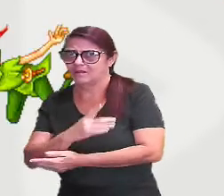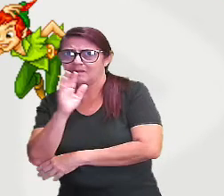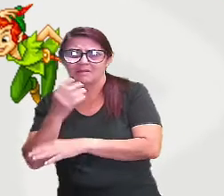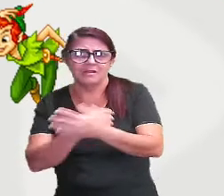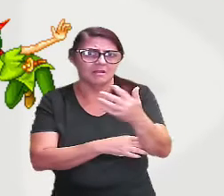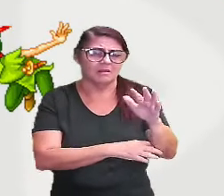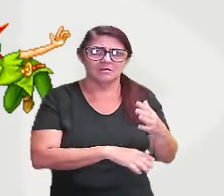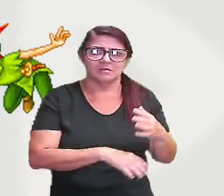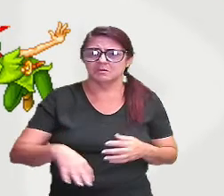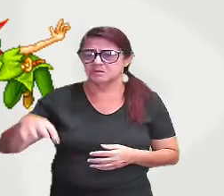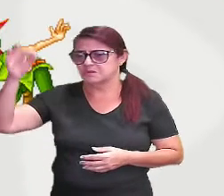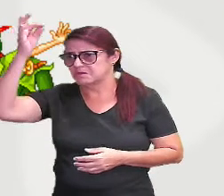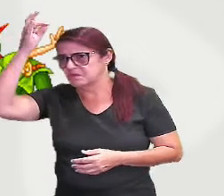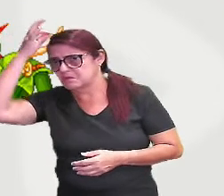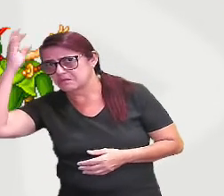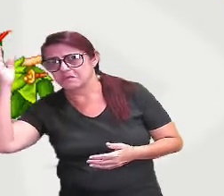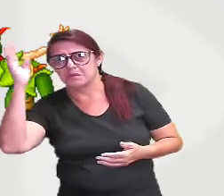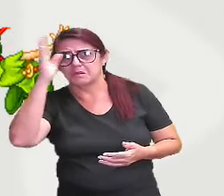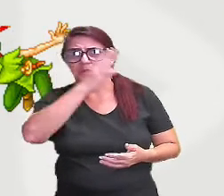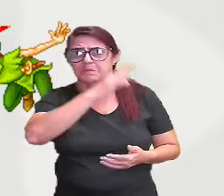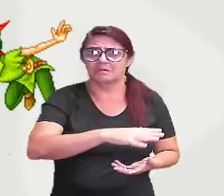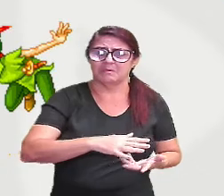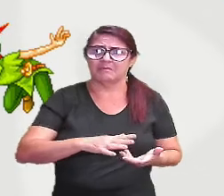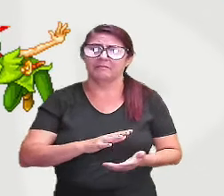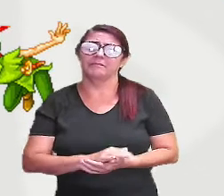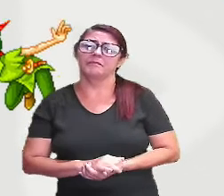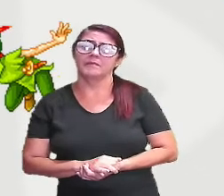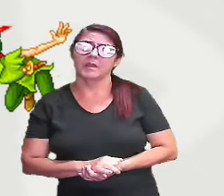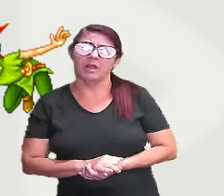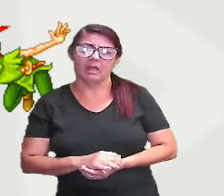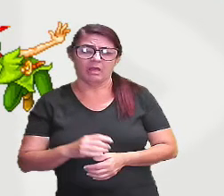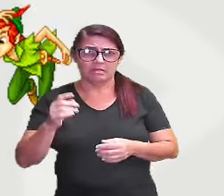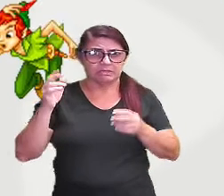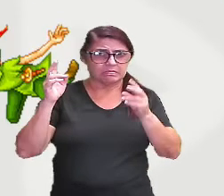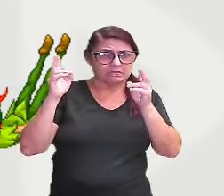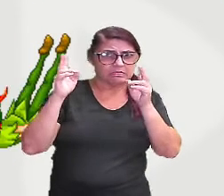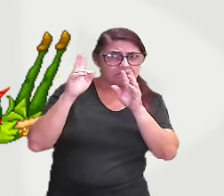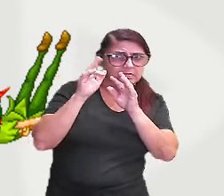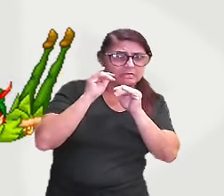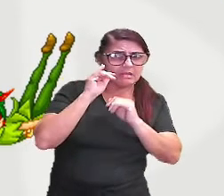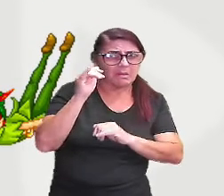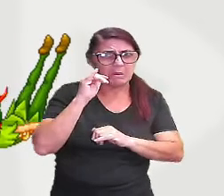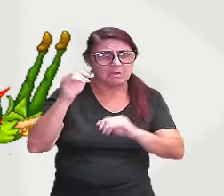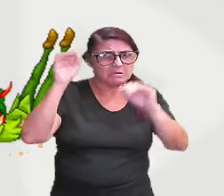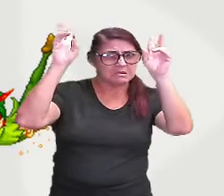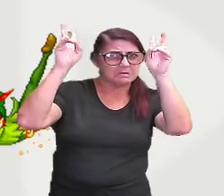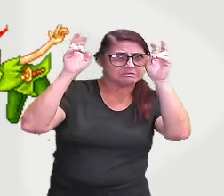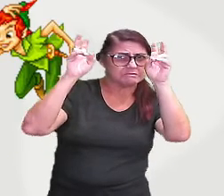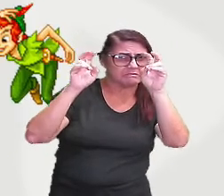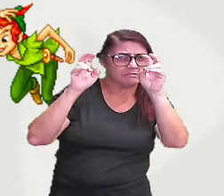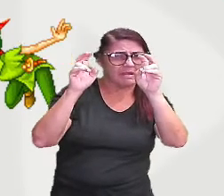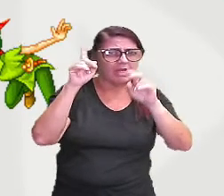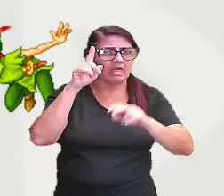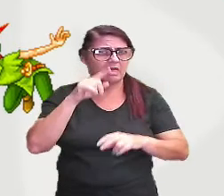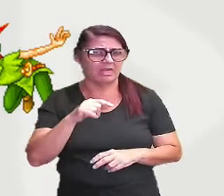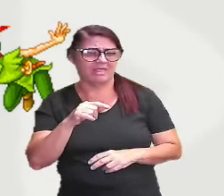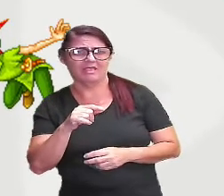os espíritos e as bestas sobrenaturais. Esse tipo de conto, que é o conto de